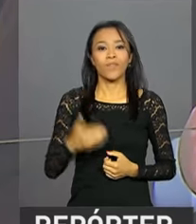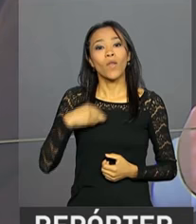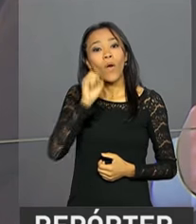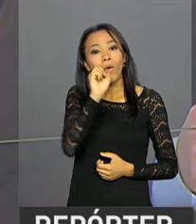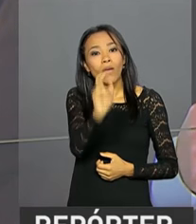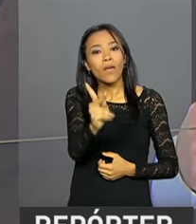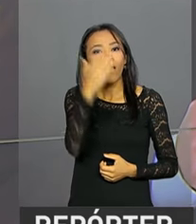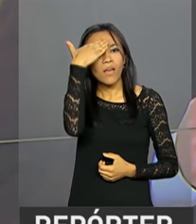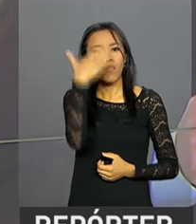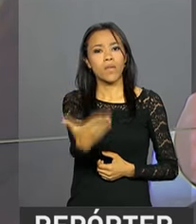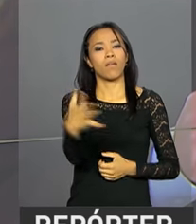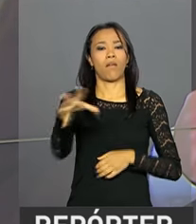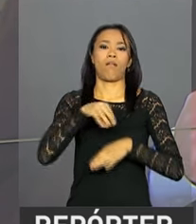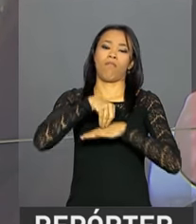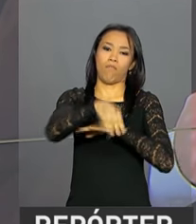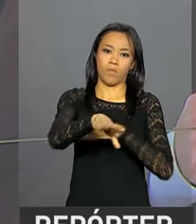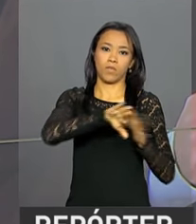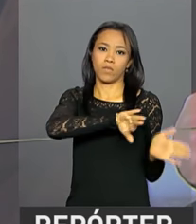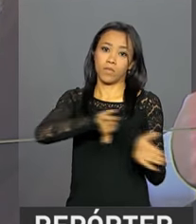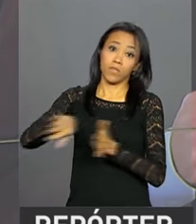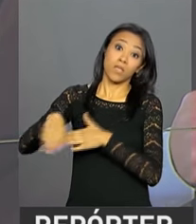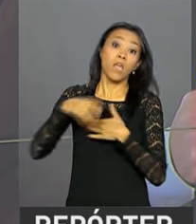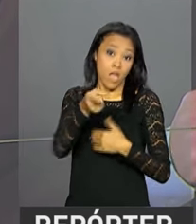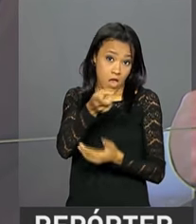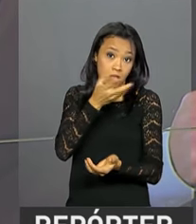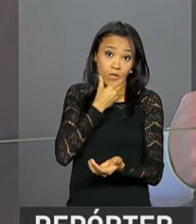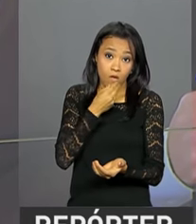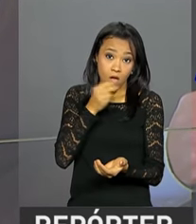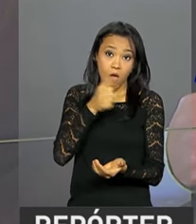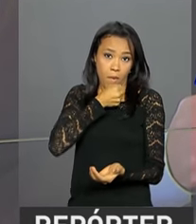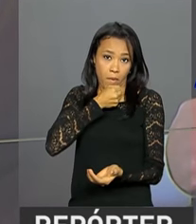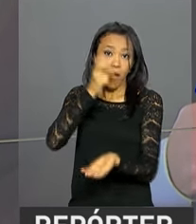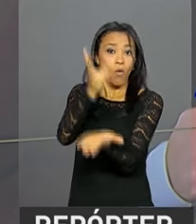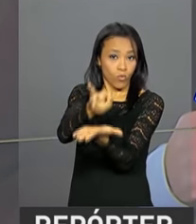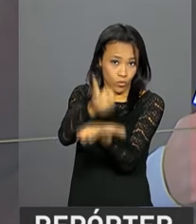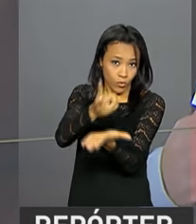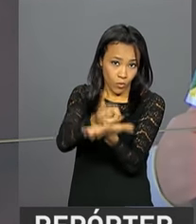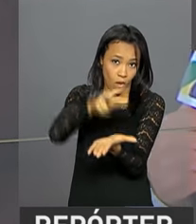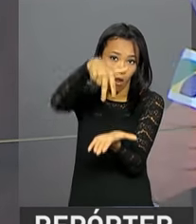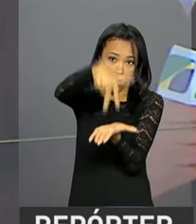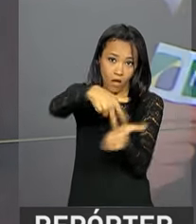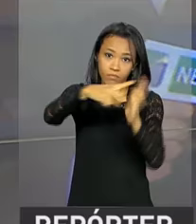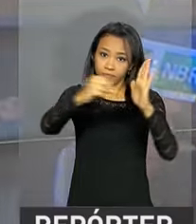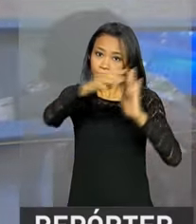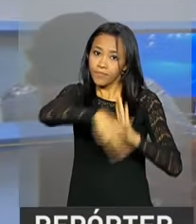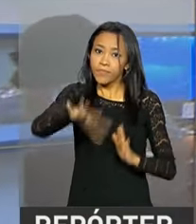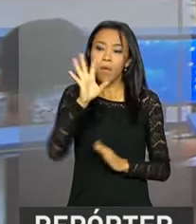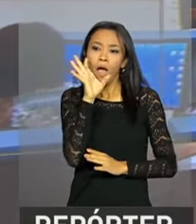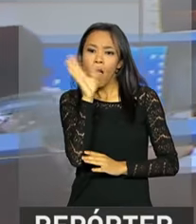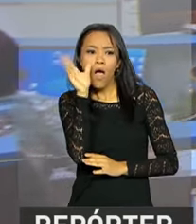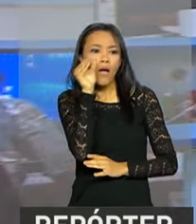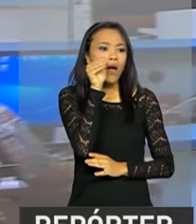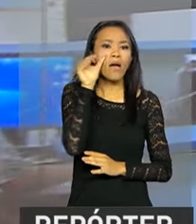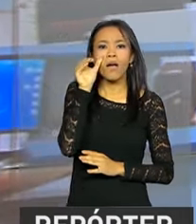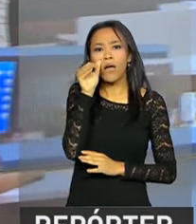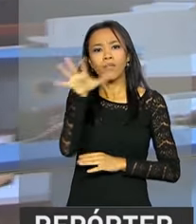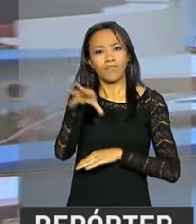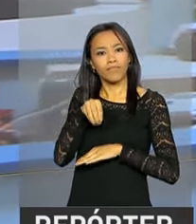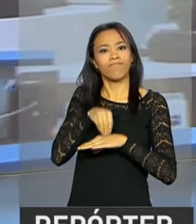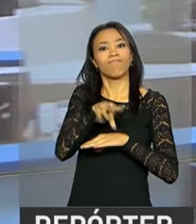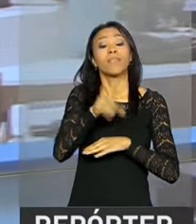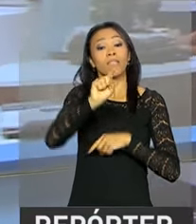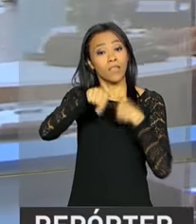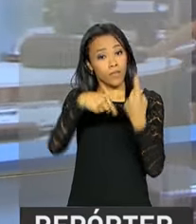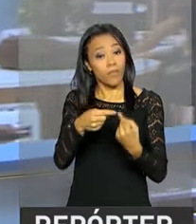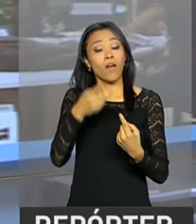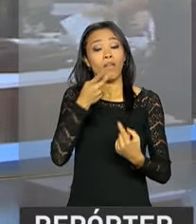João Pedro. Obrigado pelas suas informações. O João Pedro vai continuar no Palácio Planalto acompanhando a cerimônia de posse e a gente ainda vai continuar falando do